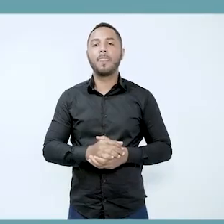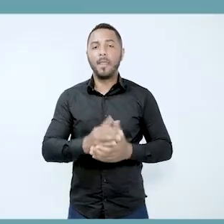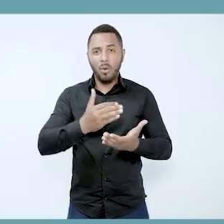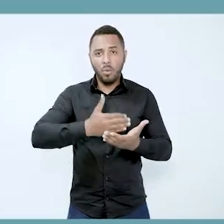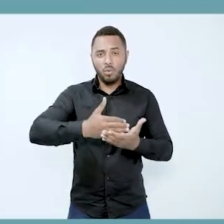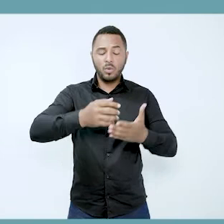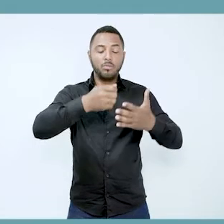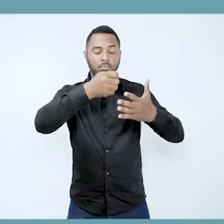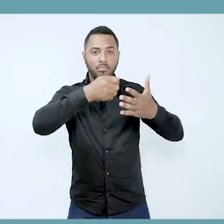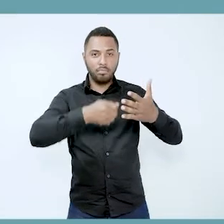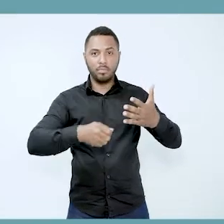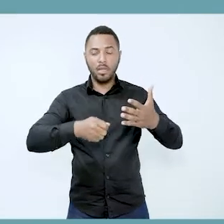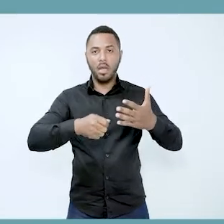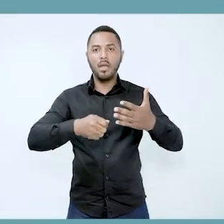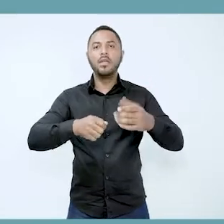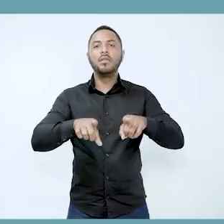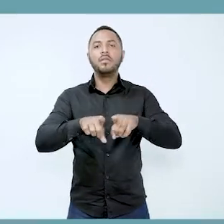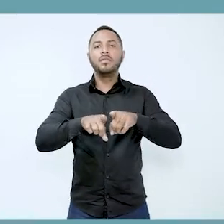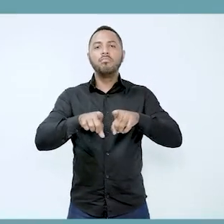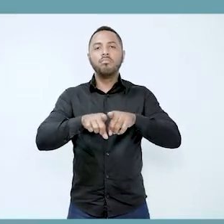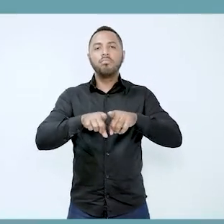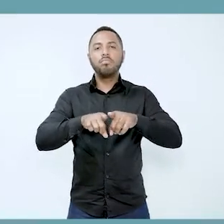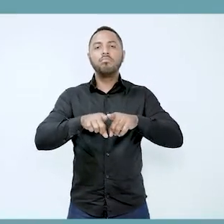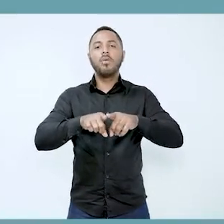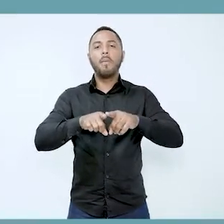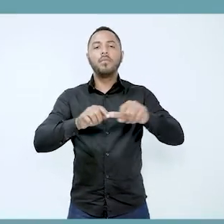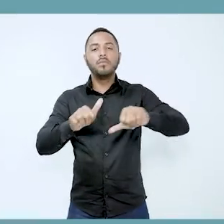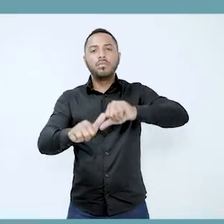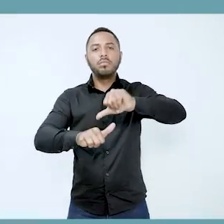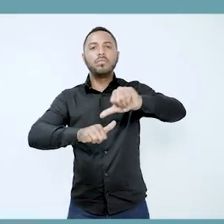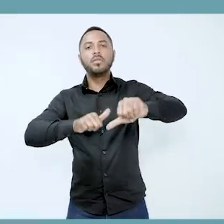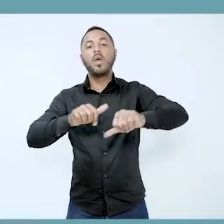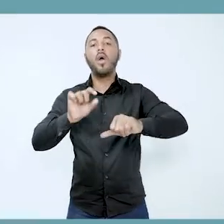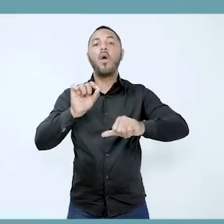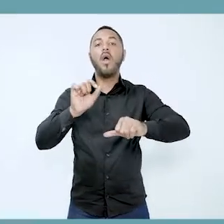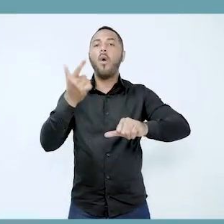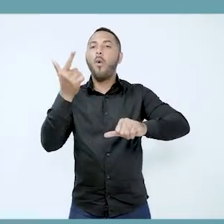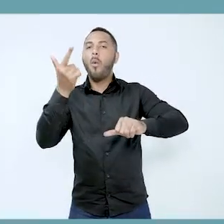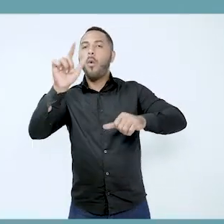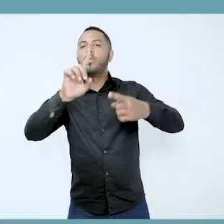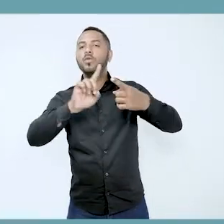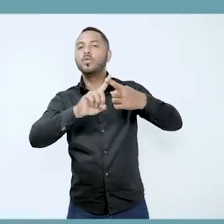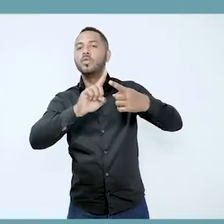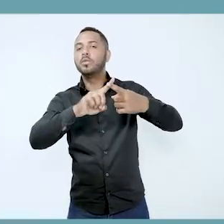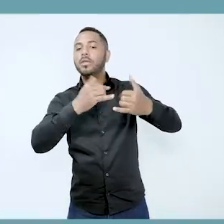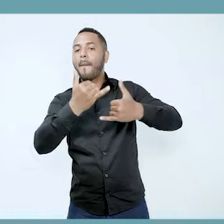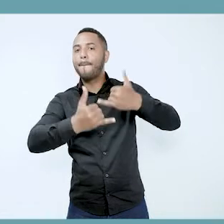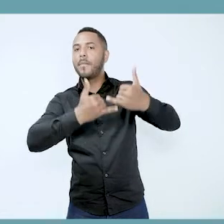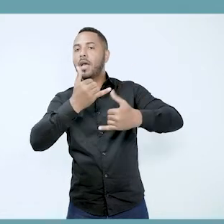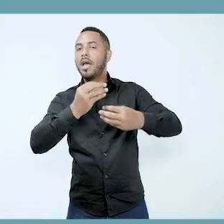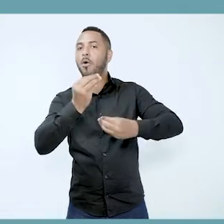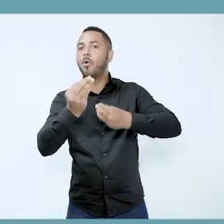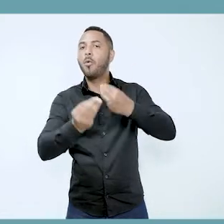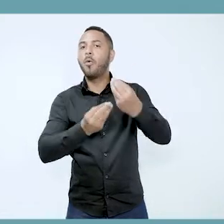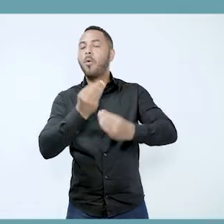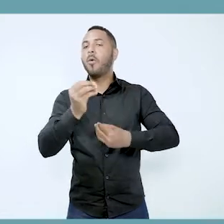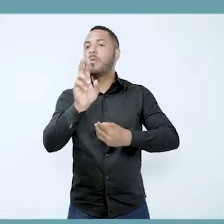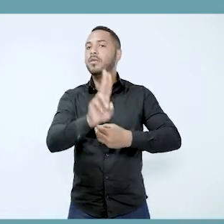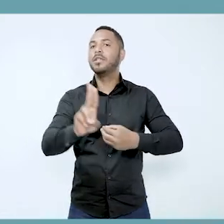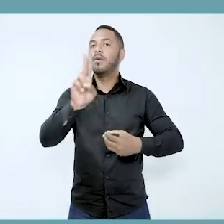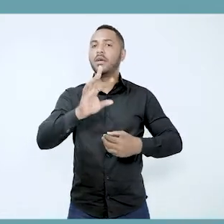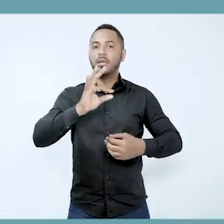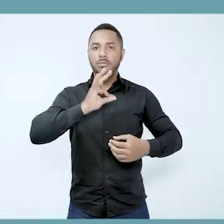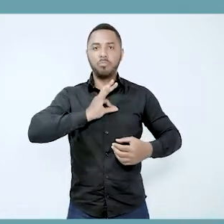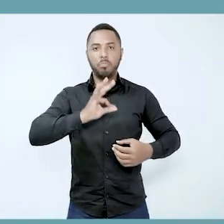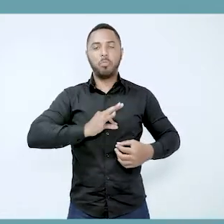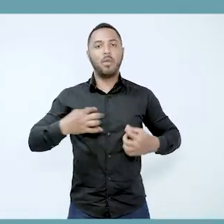As mesmas misteriosas ordens fazíamos começar a desengavetar nossos times de botão para a temporada que